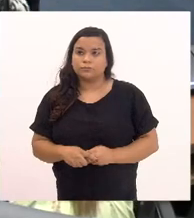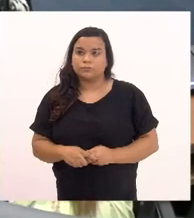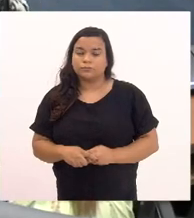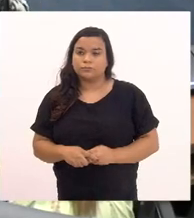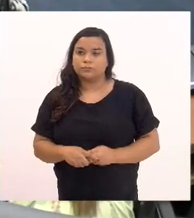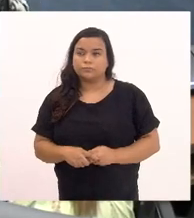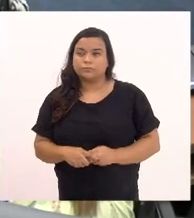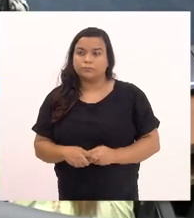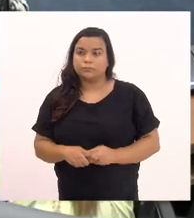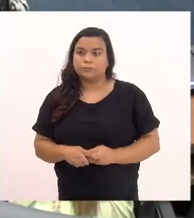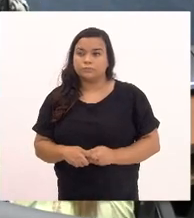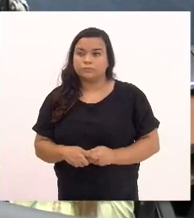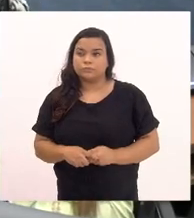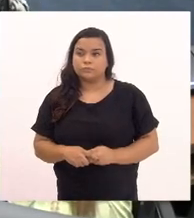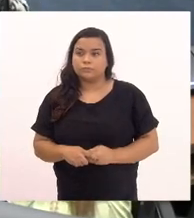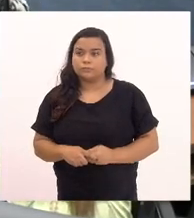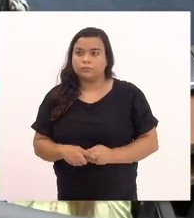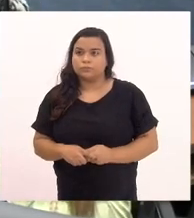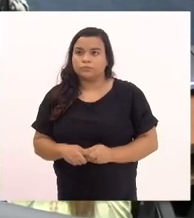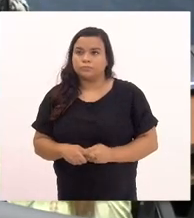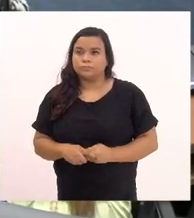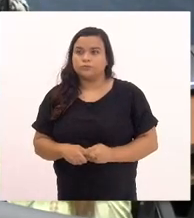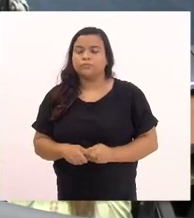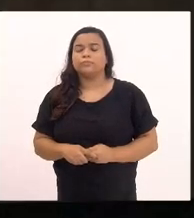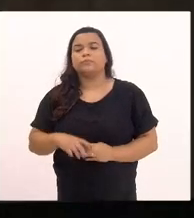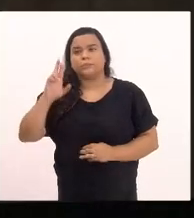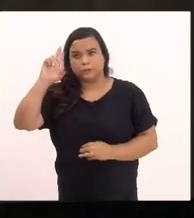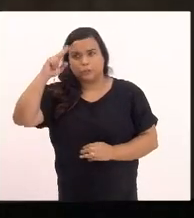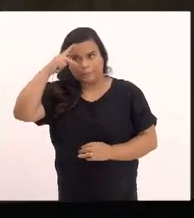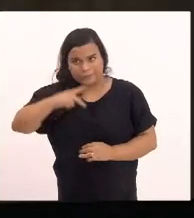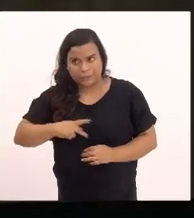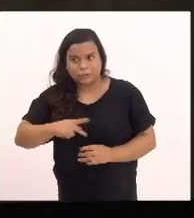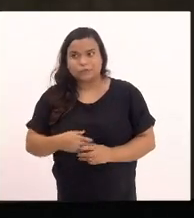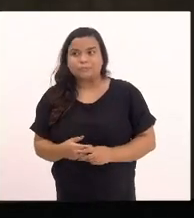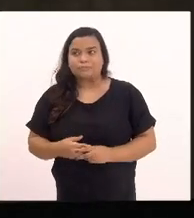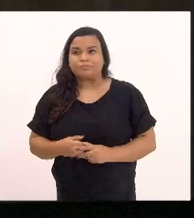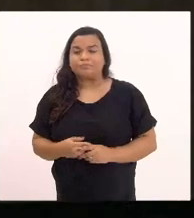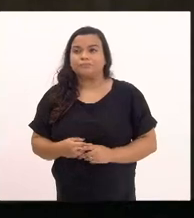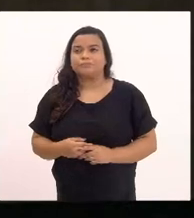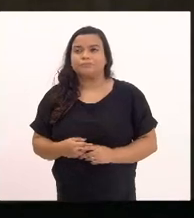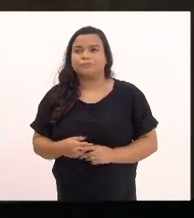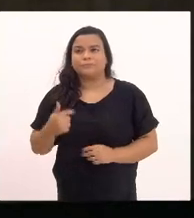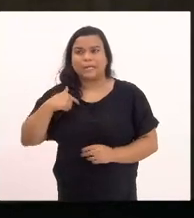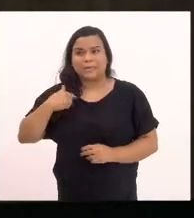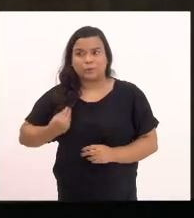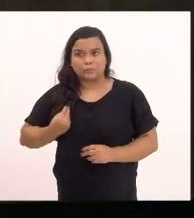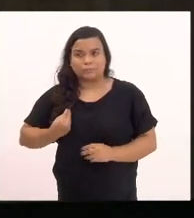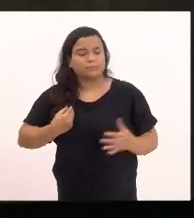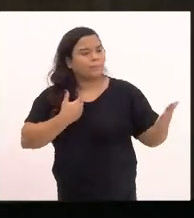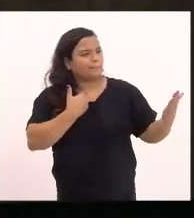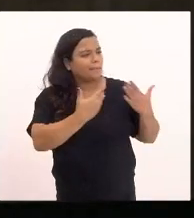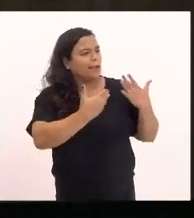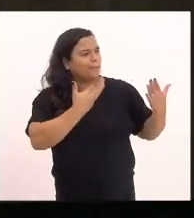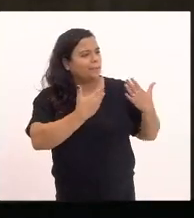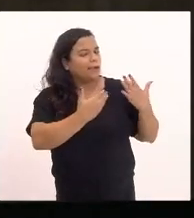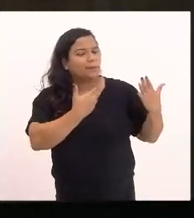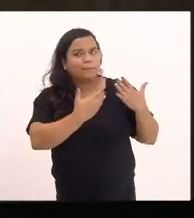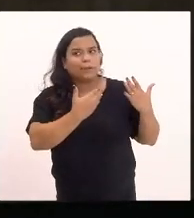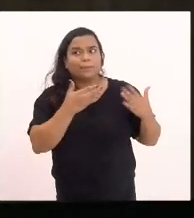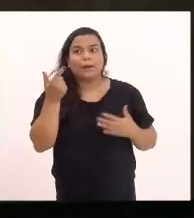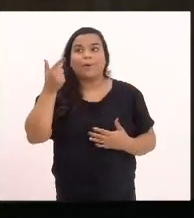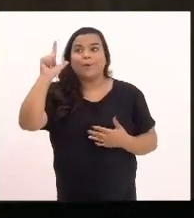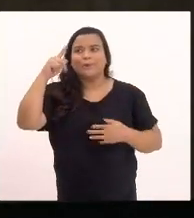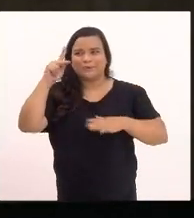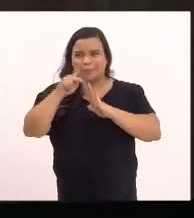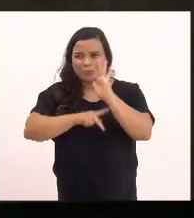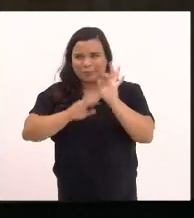Aquela cafeteira, menos de R$1.000. Senhor presidente, eu estava aqui numa discussão de um outro projeto com o deputado